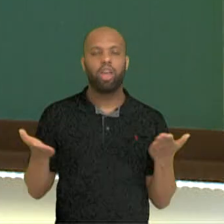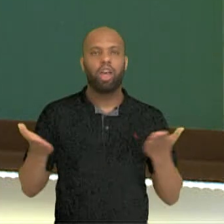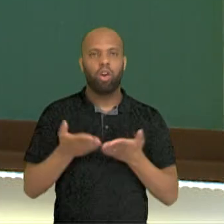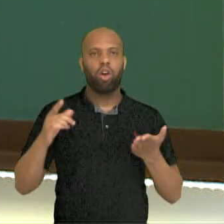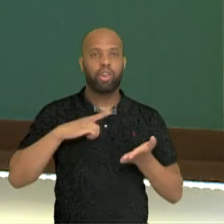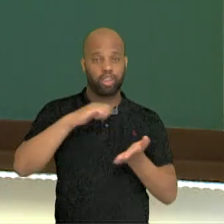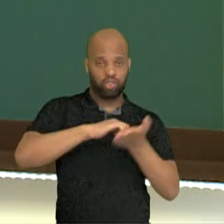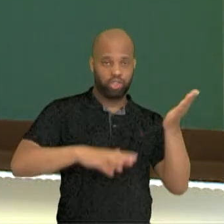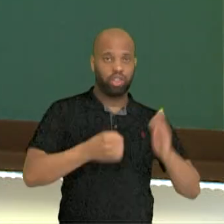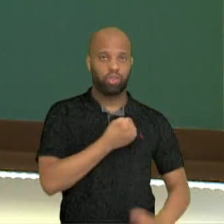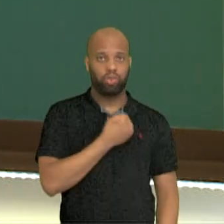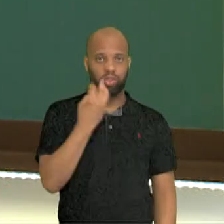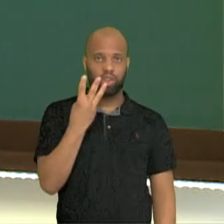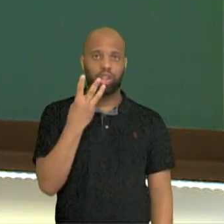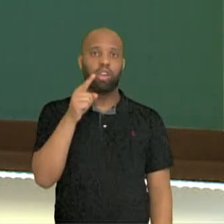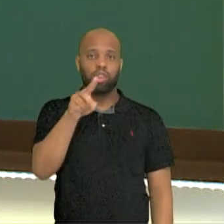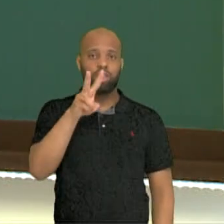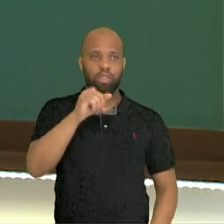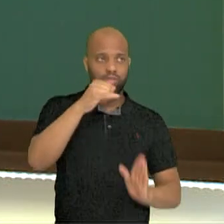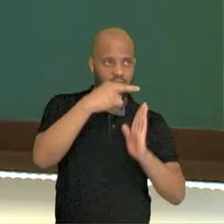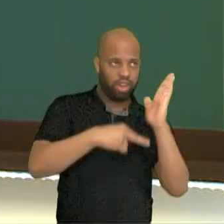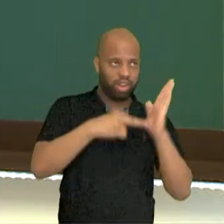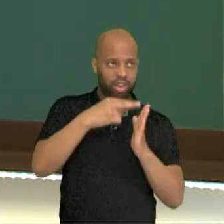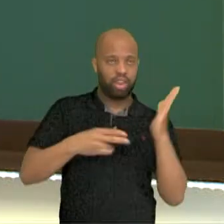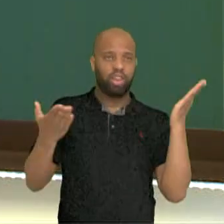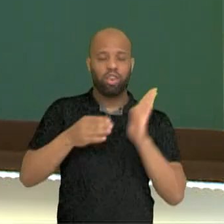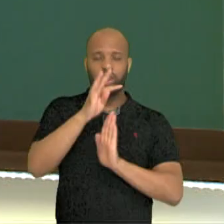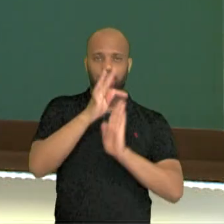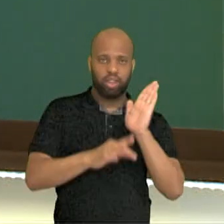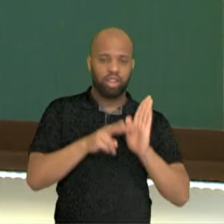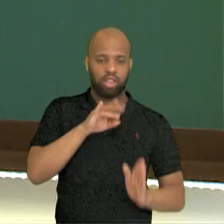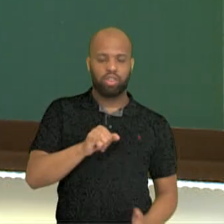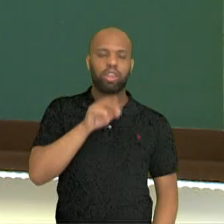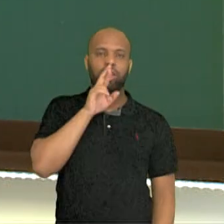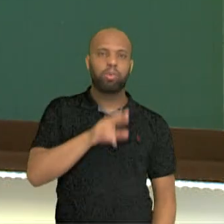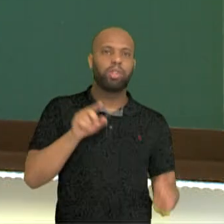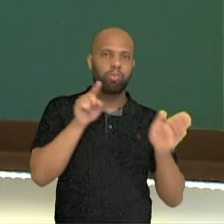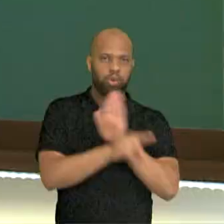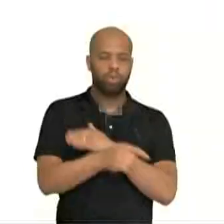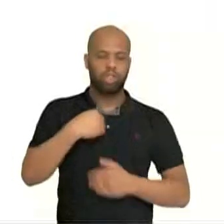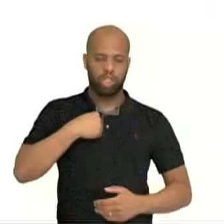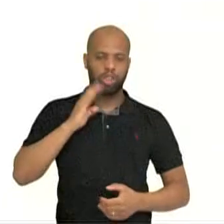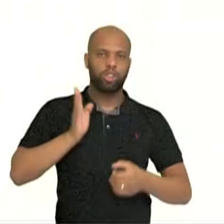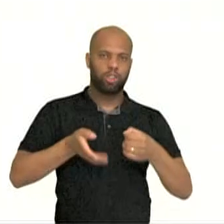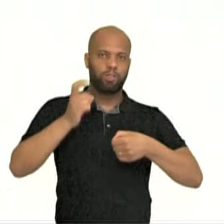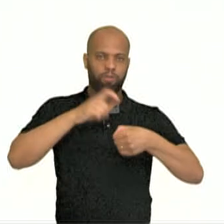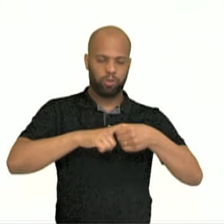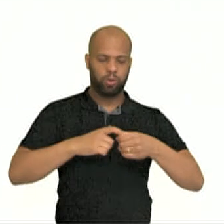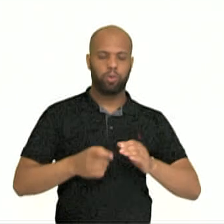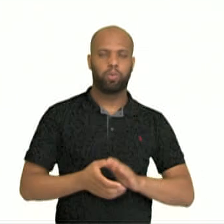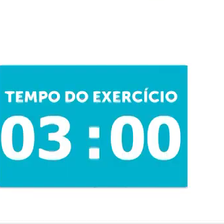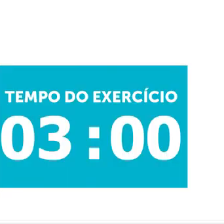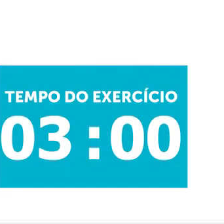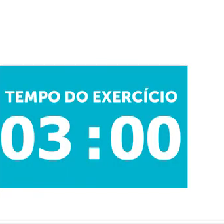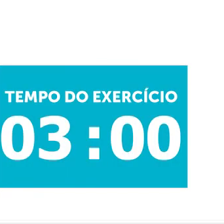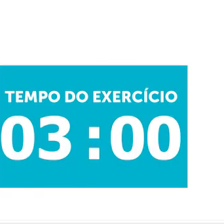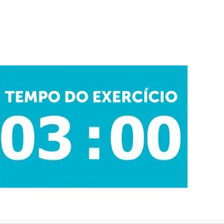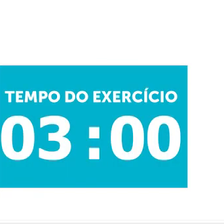para você. Leia o excerto do texto e responda a questão e eu já volto para a gente conferir.